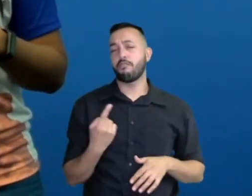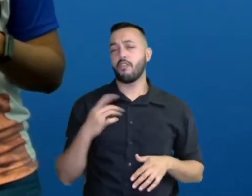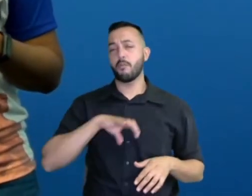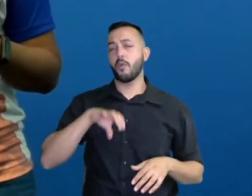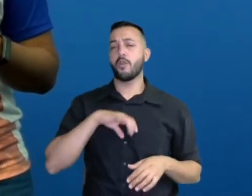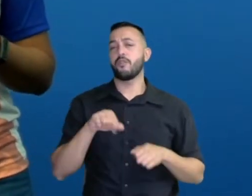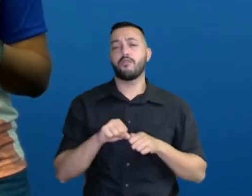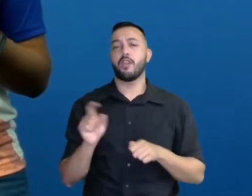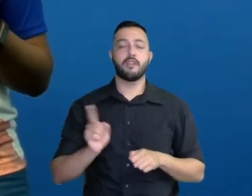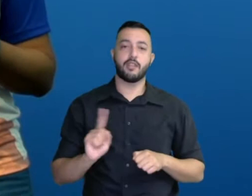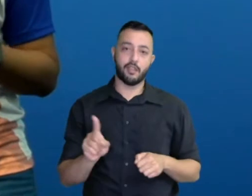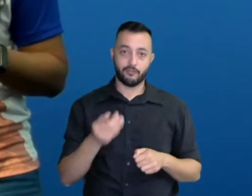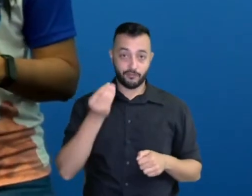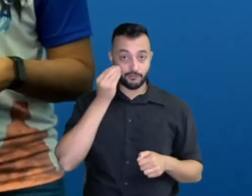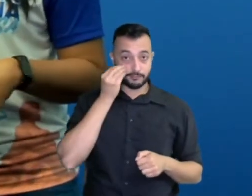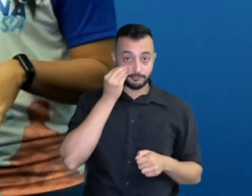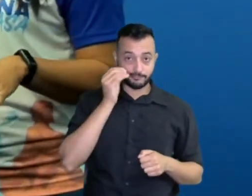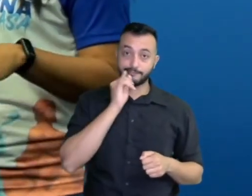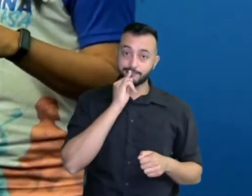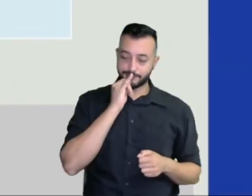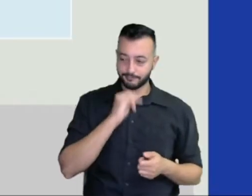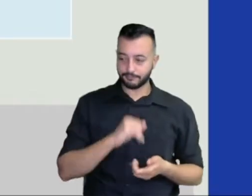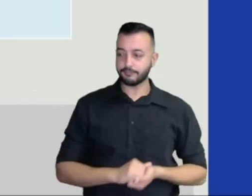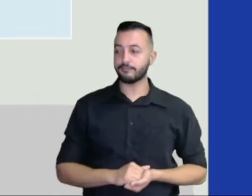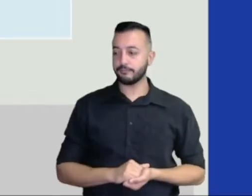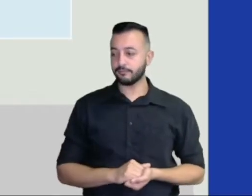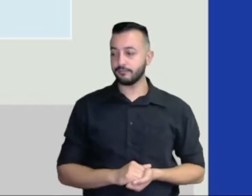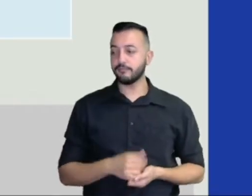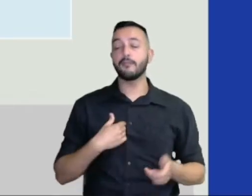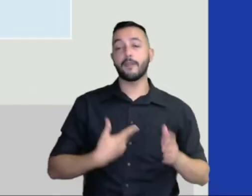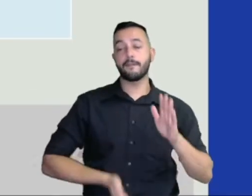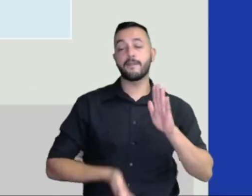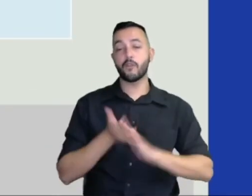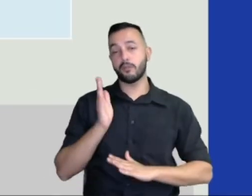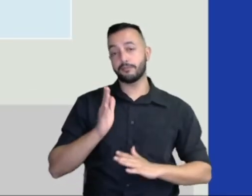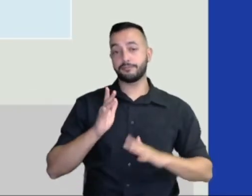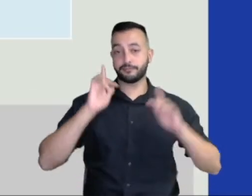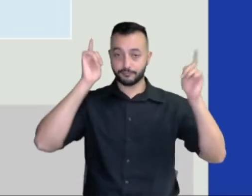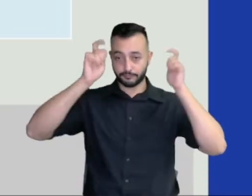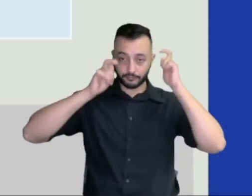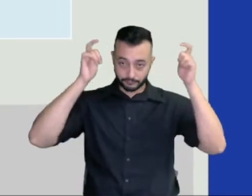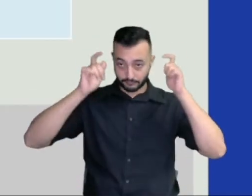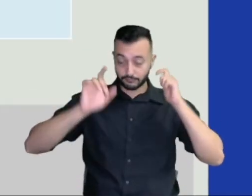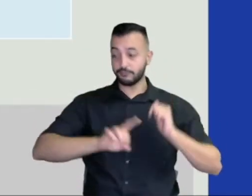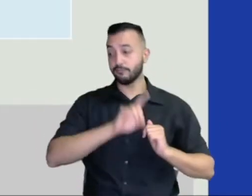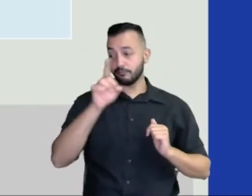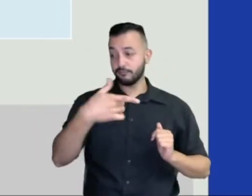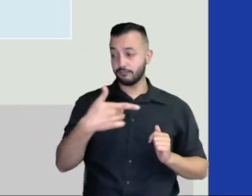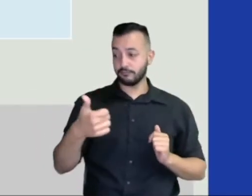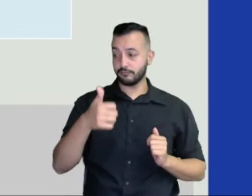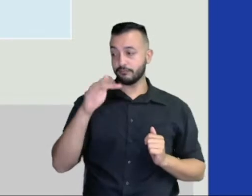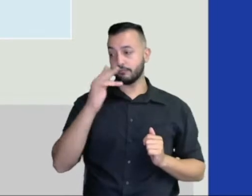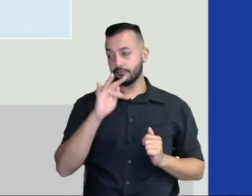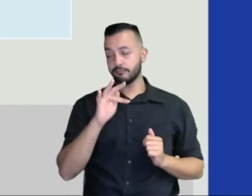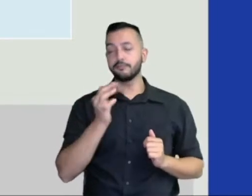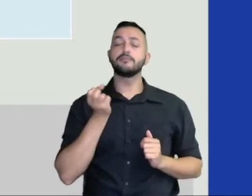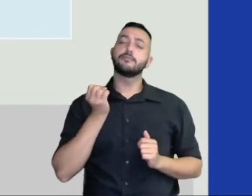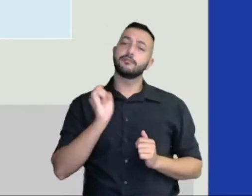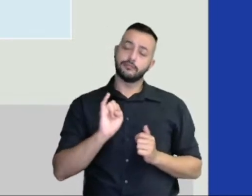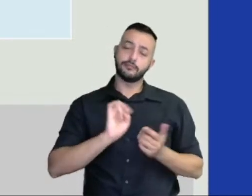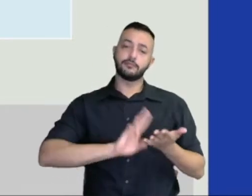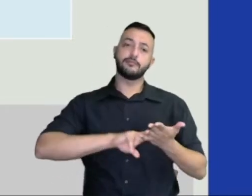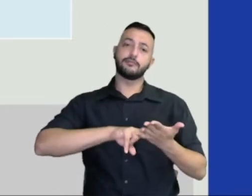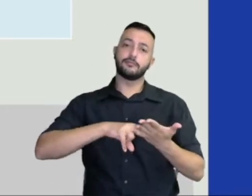em língua portuguesa. Vamos ver o exemplo. Fui a México el 21 de fevereiro. Se a gente